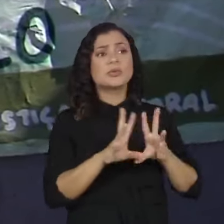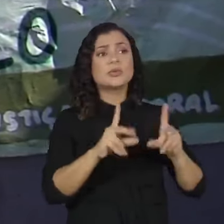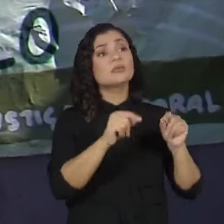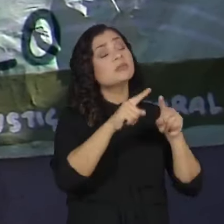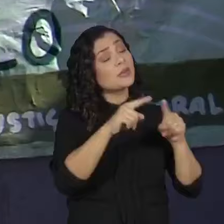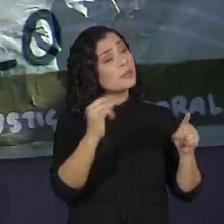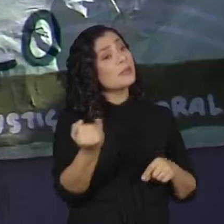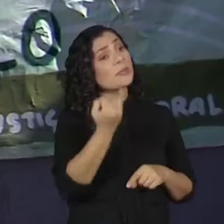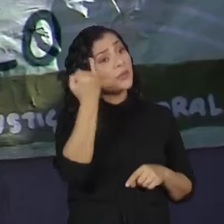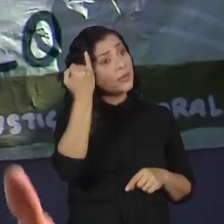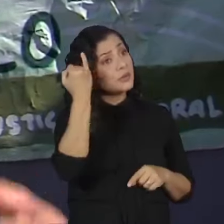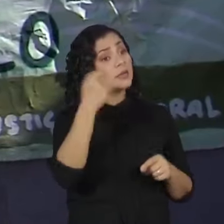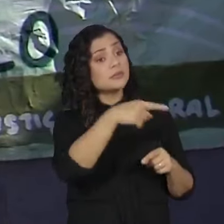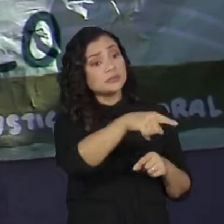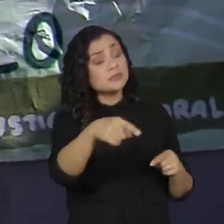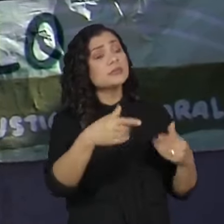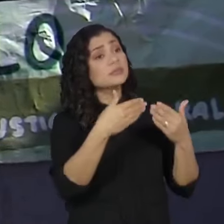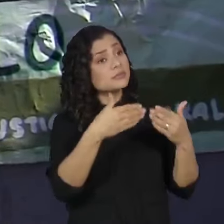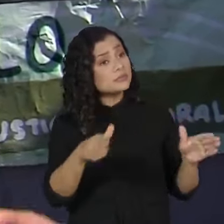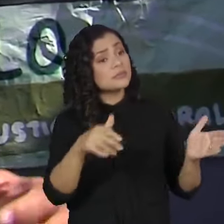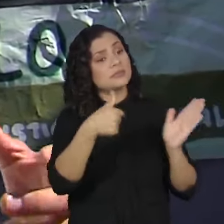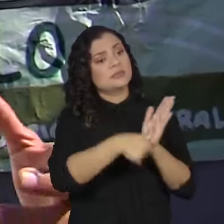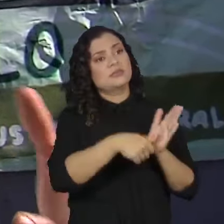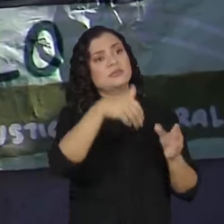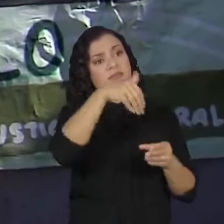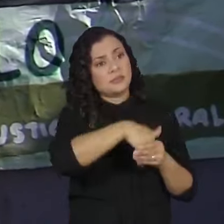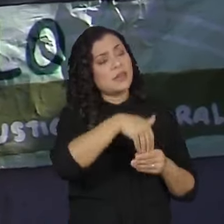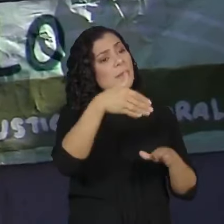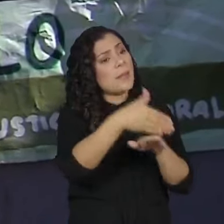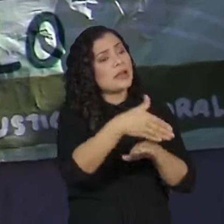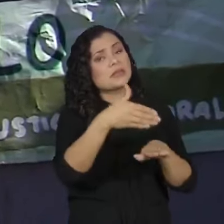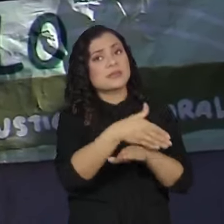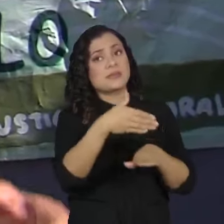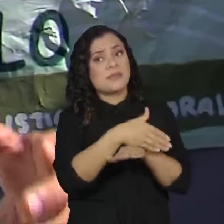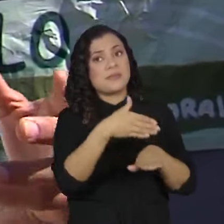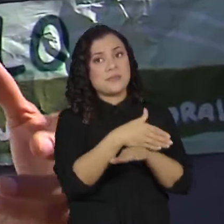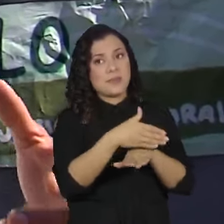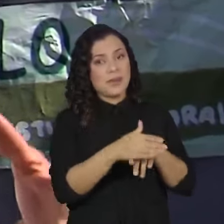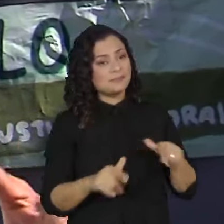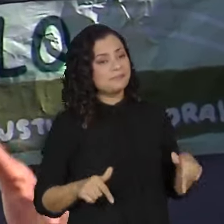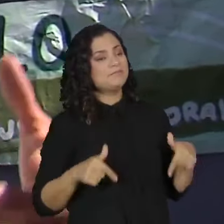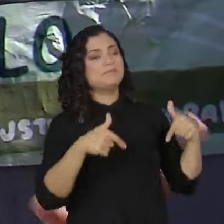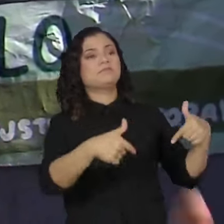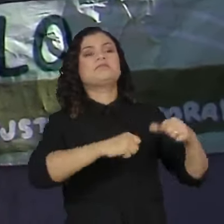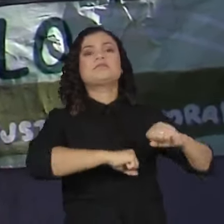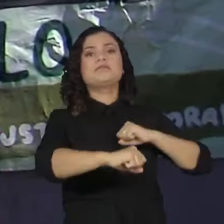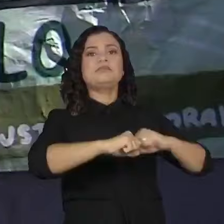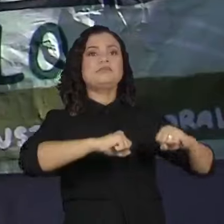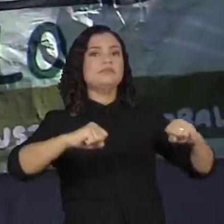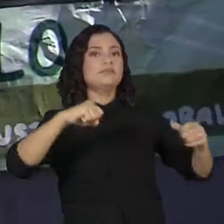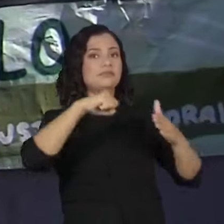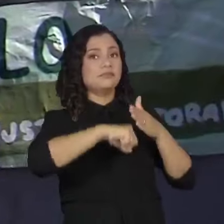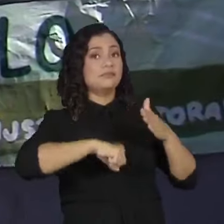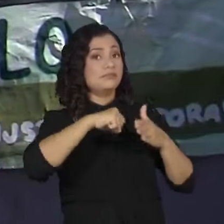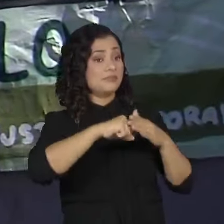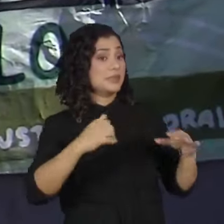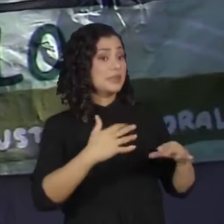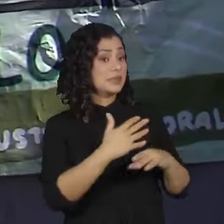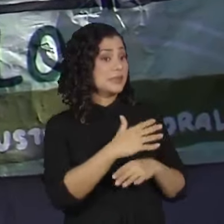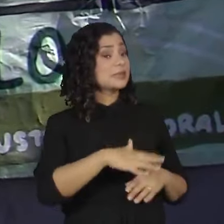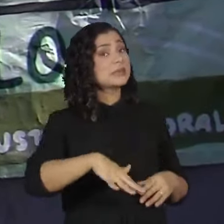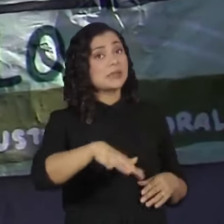importância deles tirarem o título deles começarem a participar do processo eleitoral de começarem a entrar nessa discussão sobre a cidade